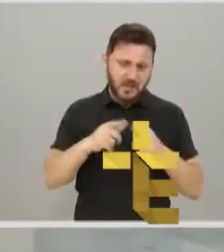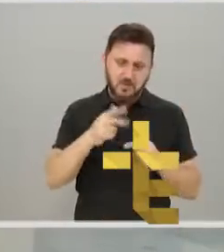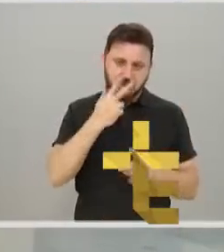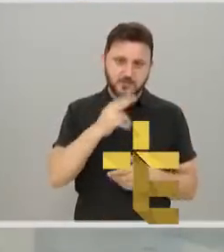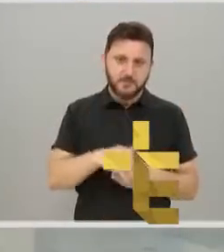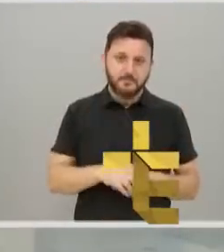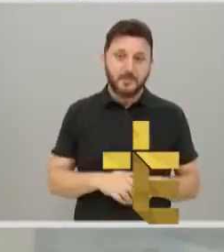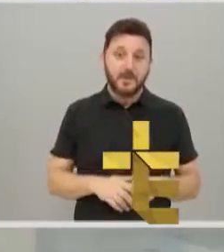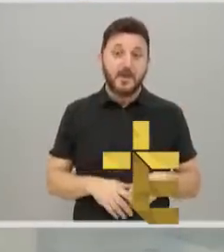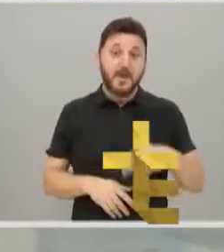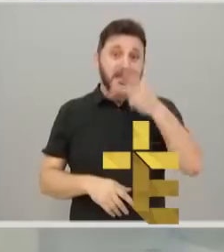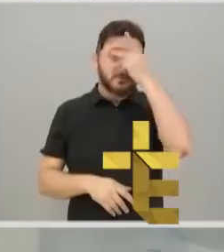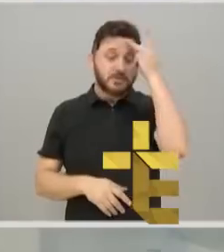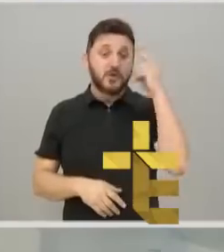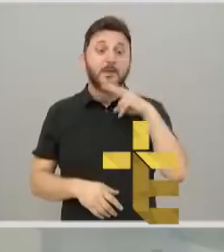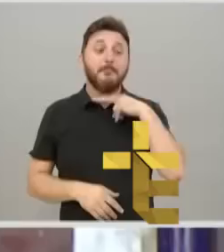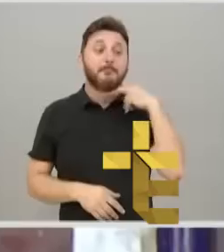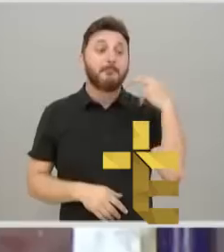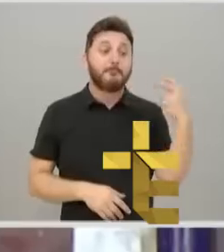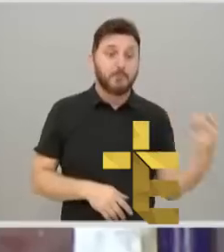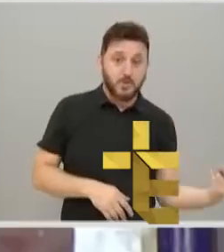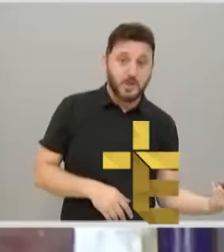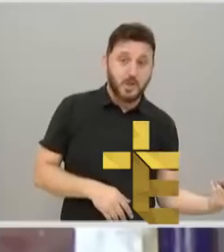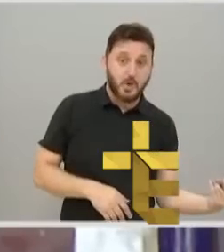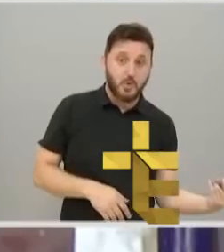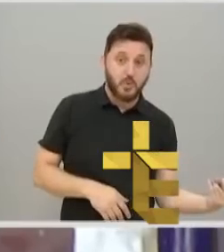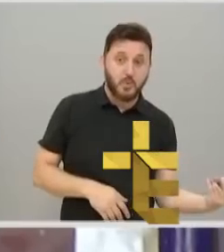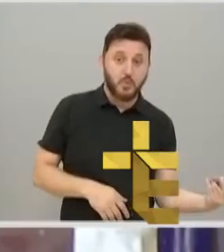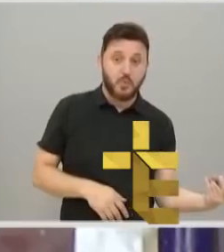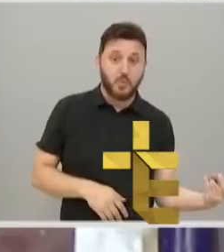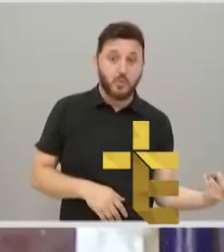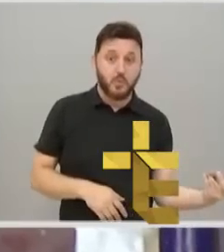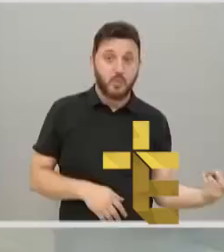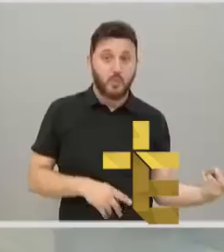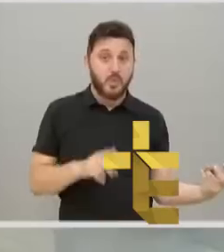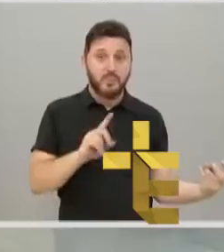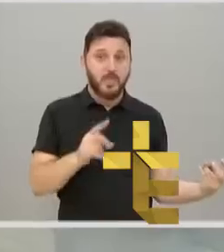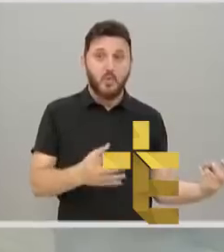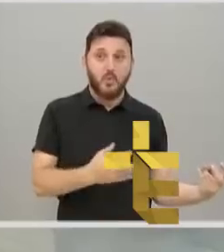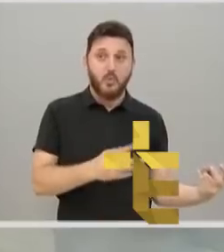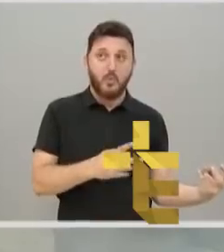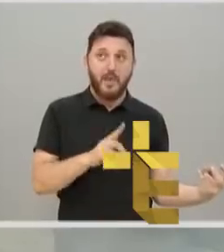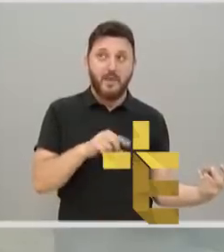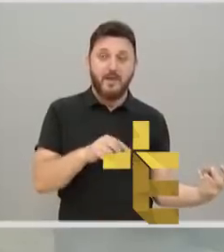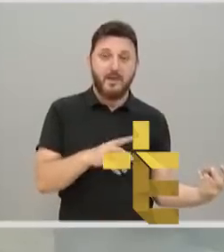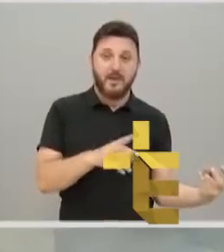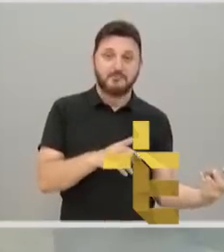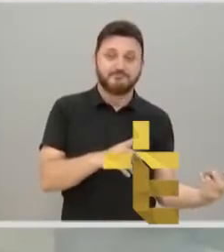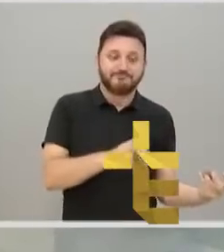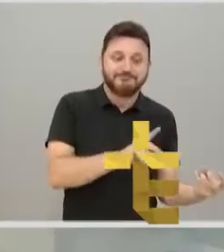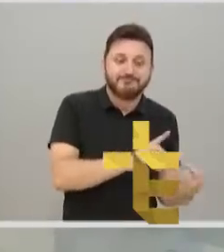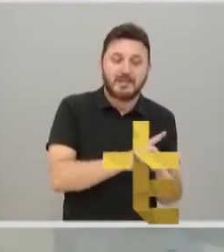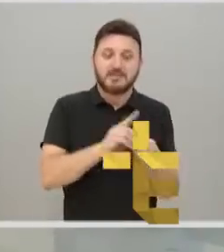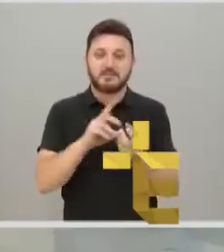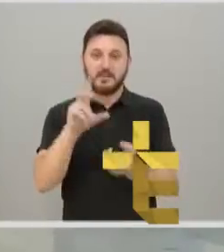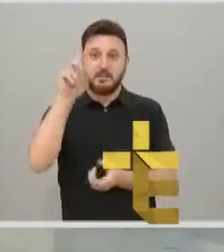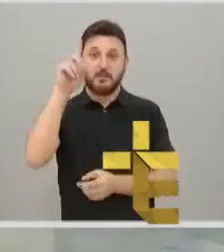a Deus, e vivos, Paulo também usa, aqueles que faziam adesão a Jesus.